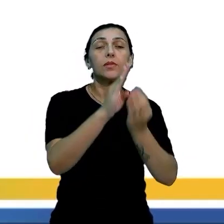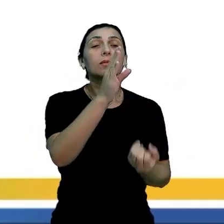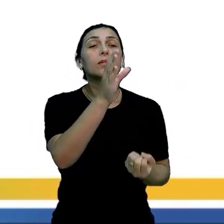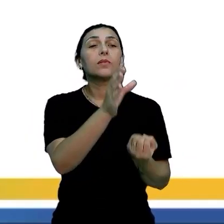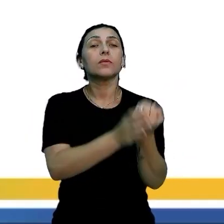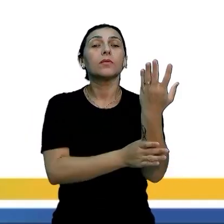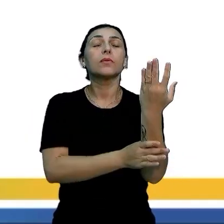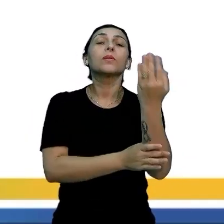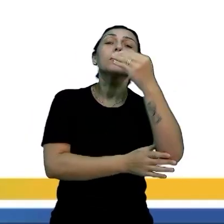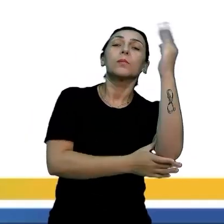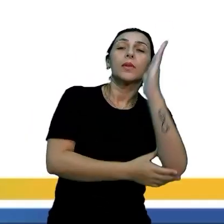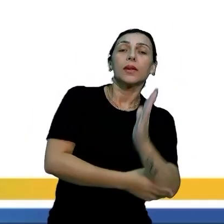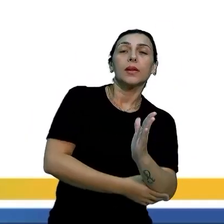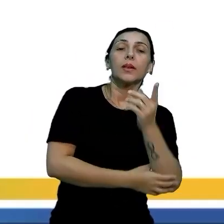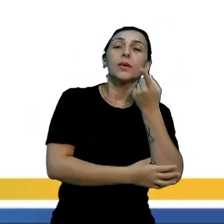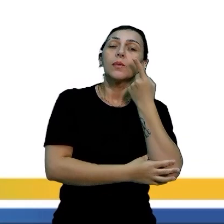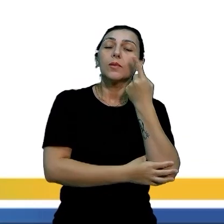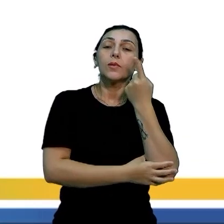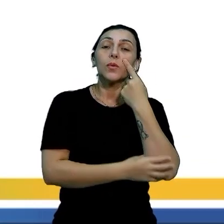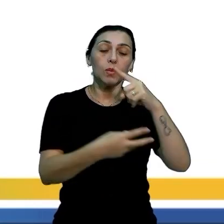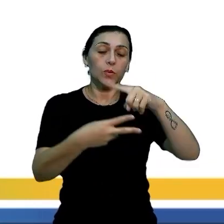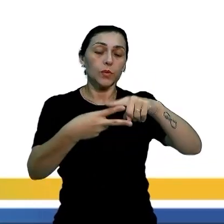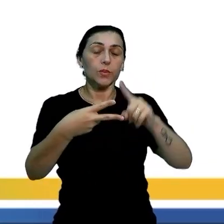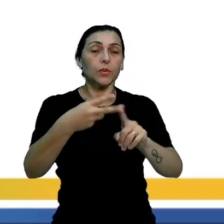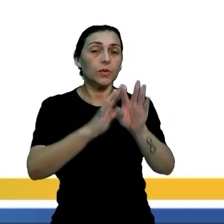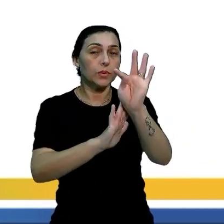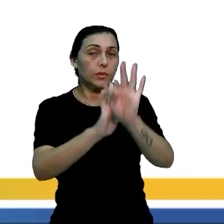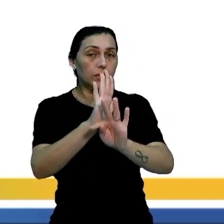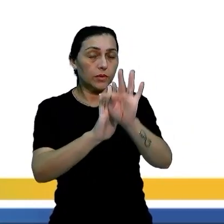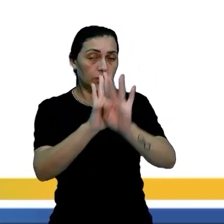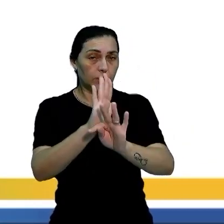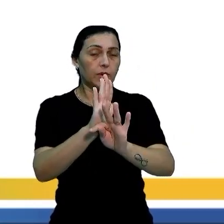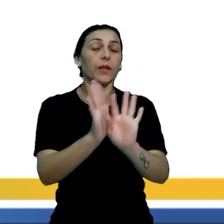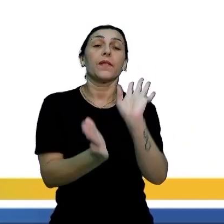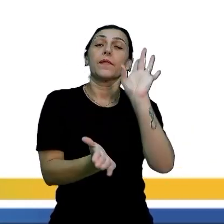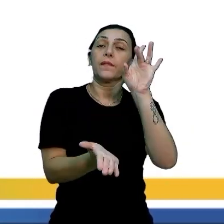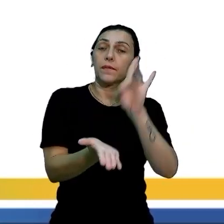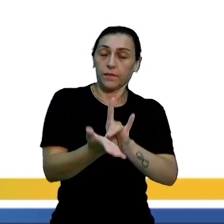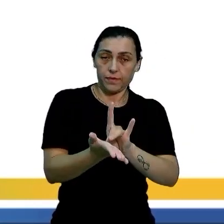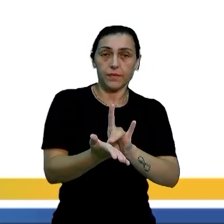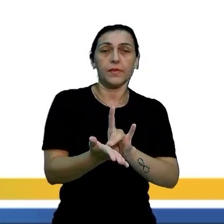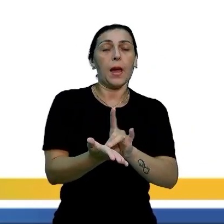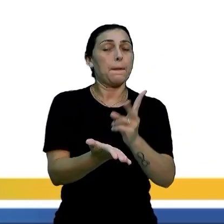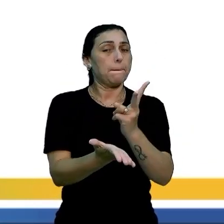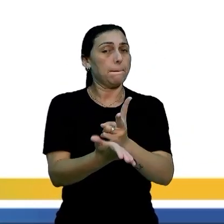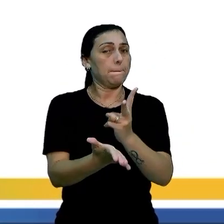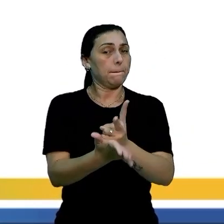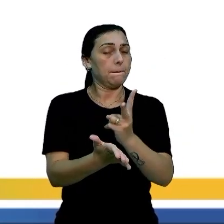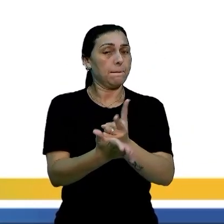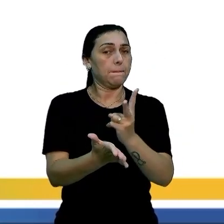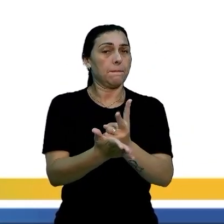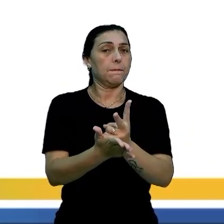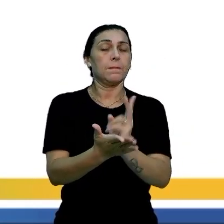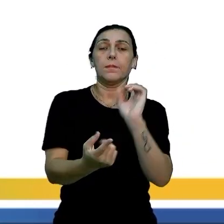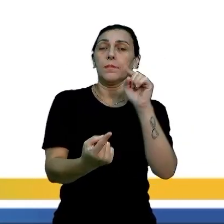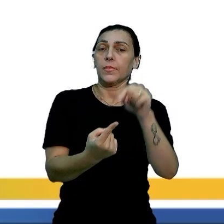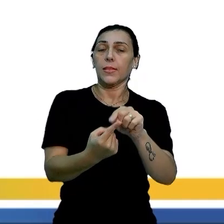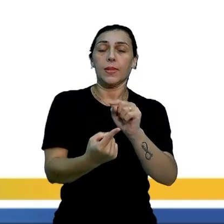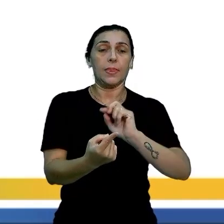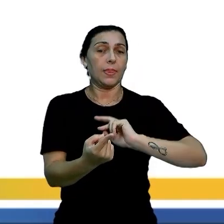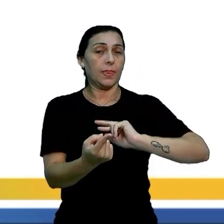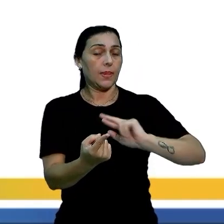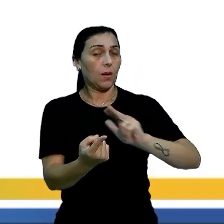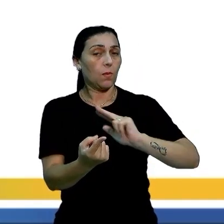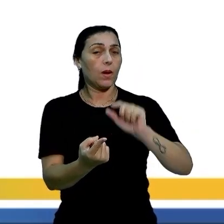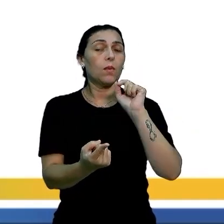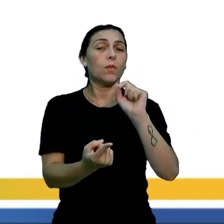Brasil. Então, a gente observa que os dois textos, eles tratam exatamente a mesma coisa, certo? Então, não tem como eu